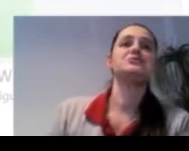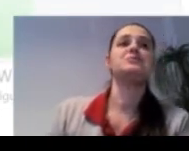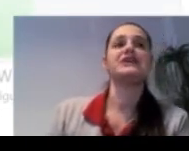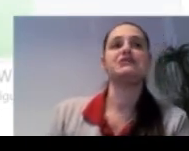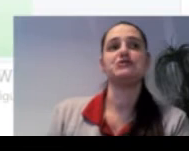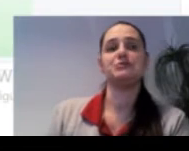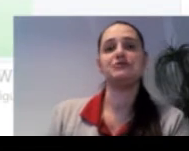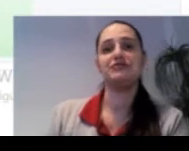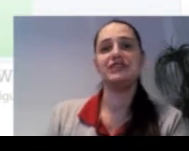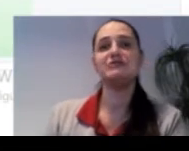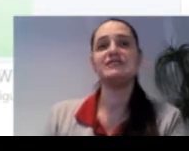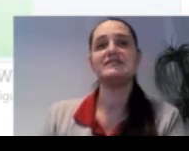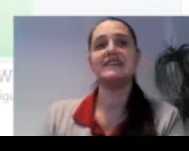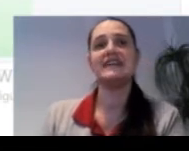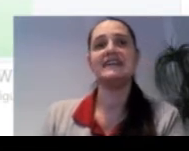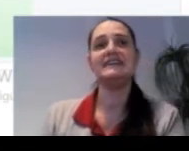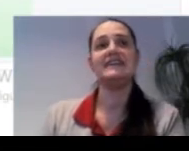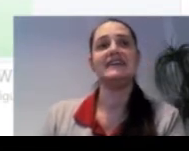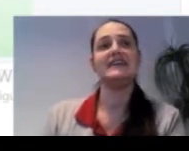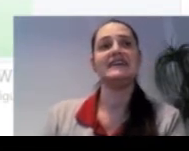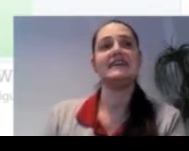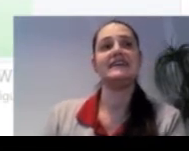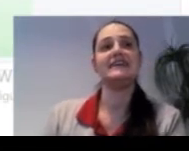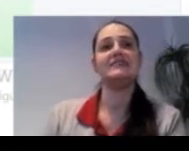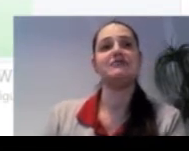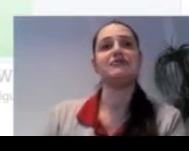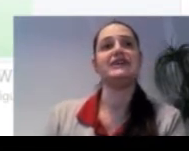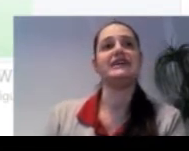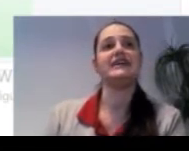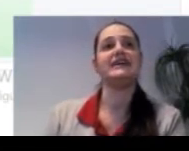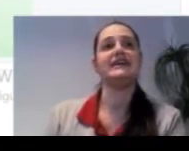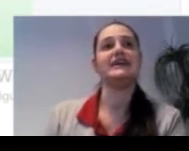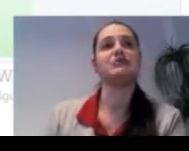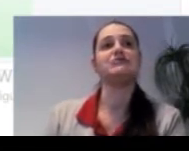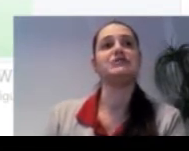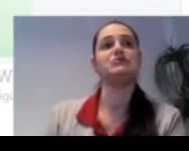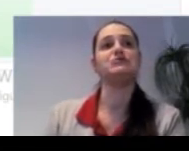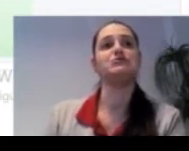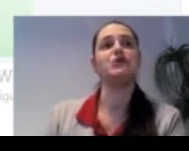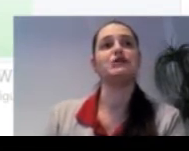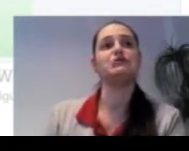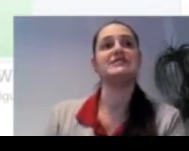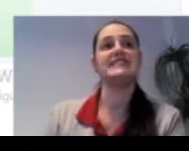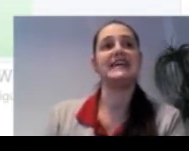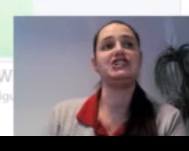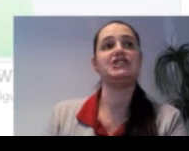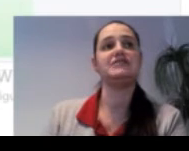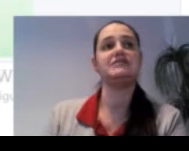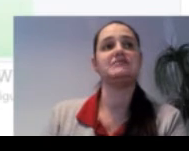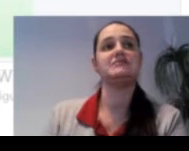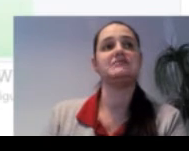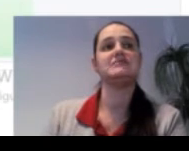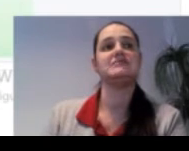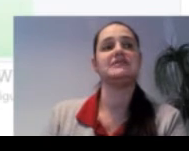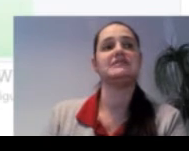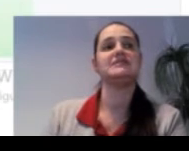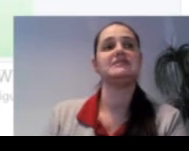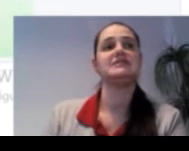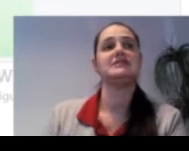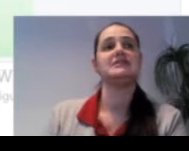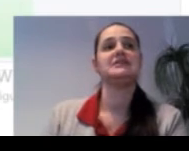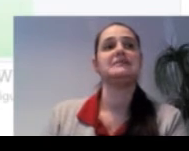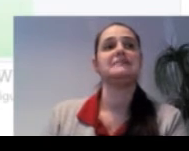Falar só sobre um pouquinho sobre o vírus, né? Foi conteúdo do módulo 7,